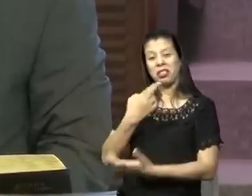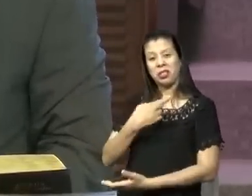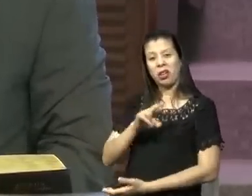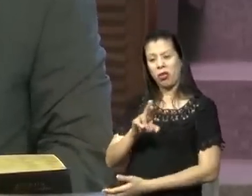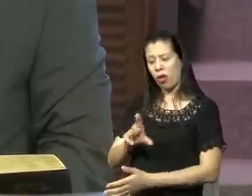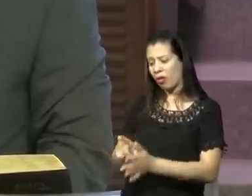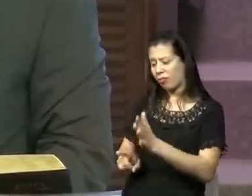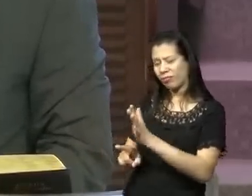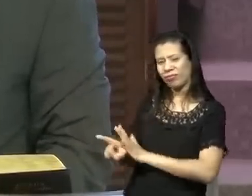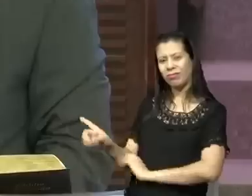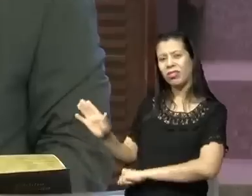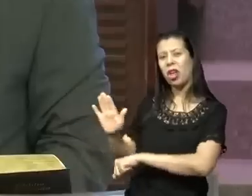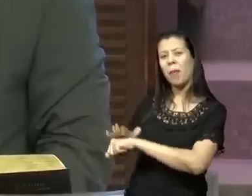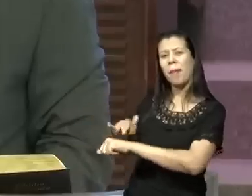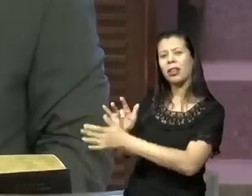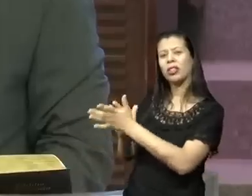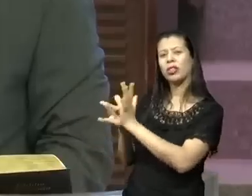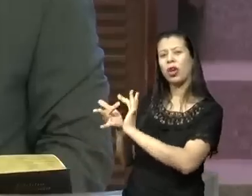pai terreno